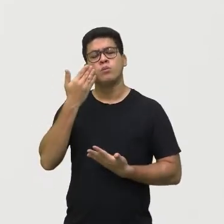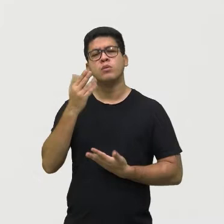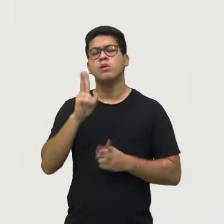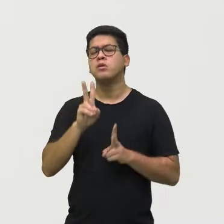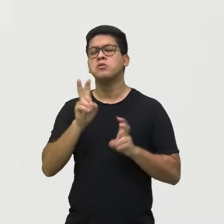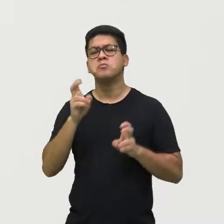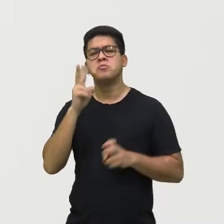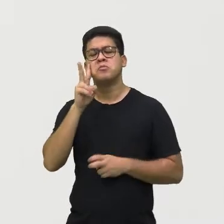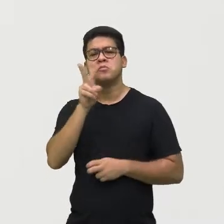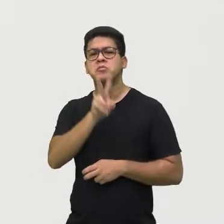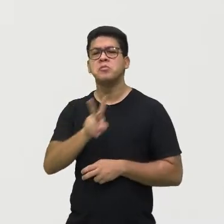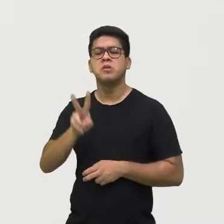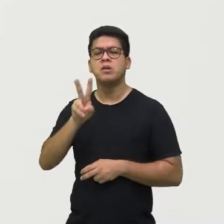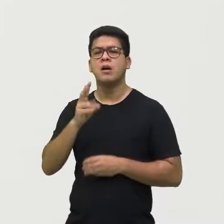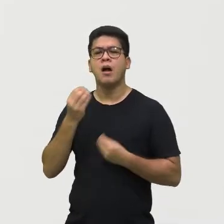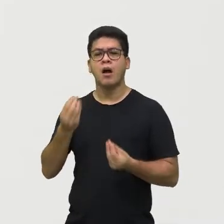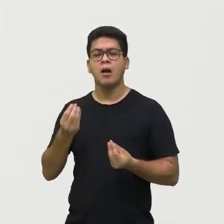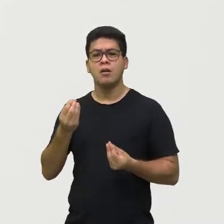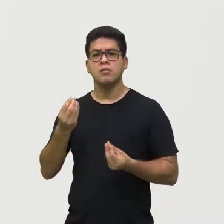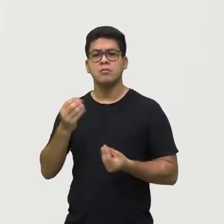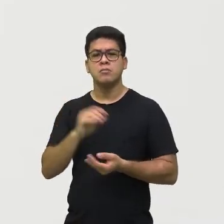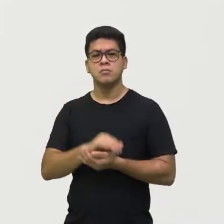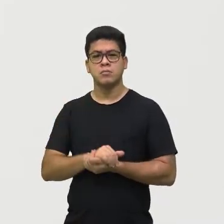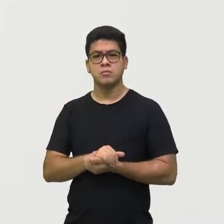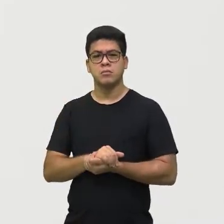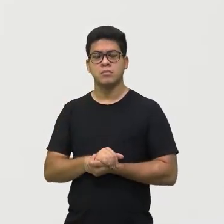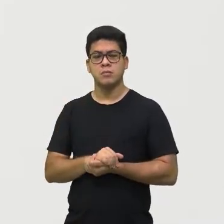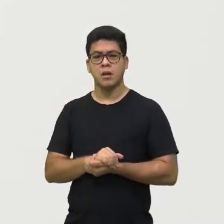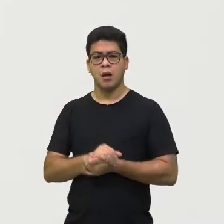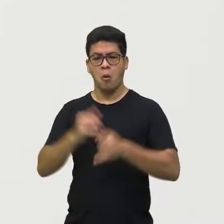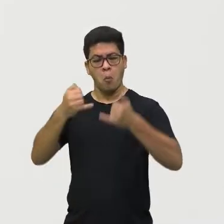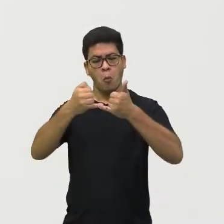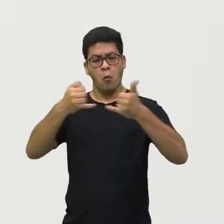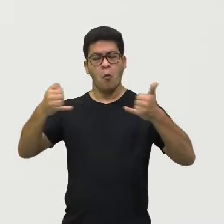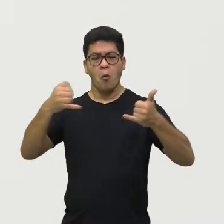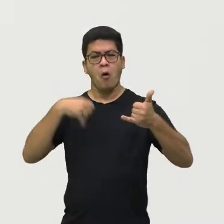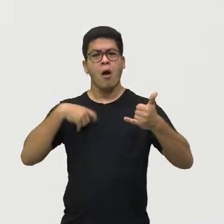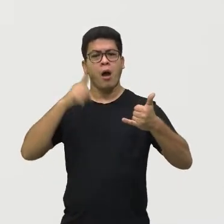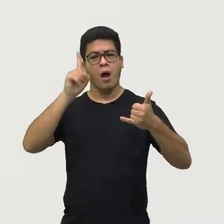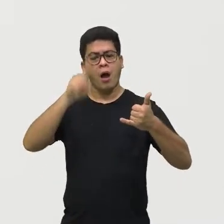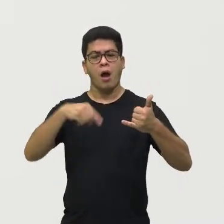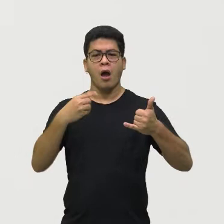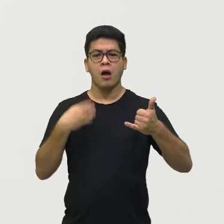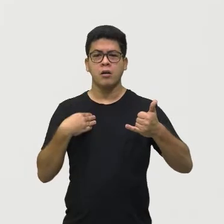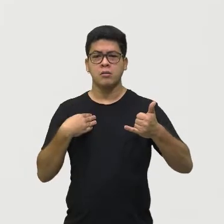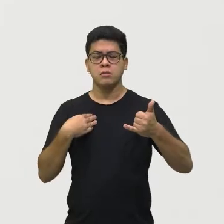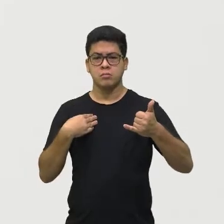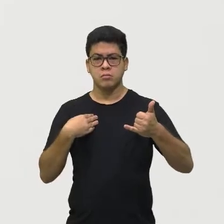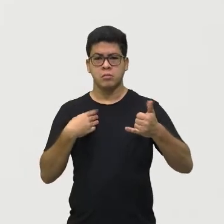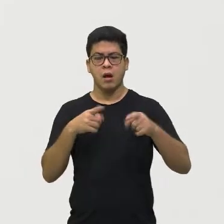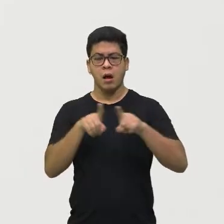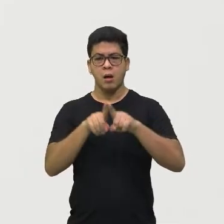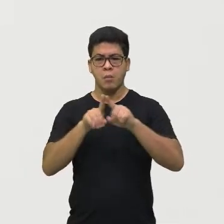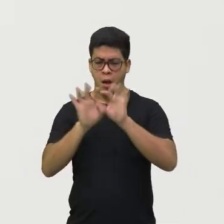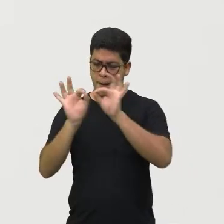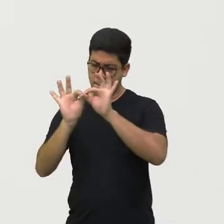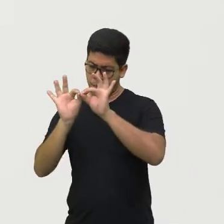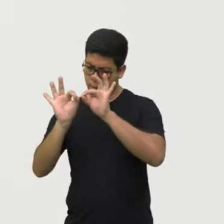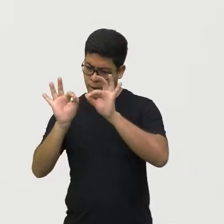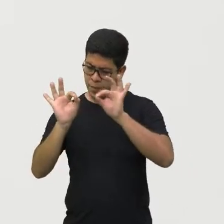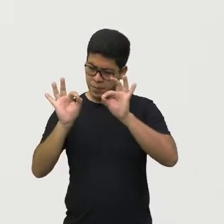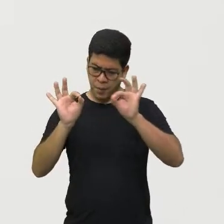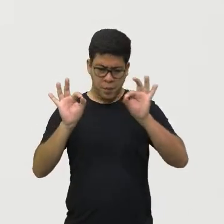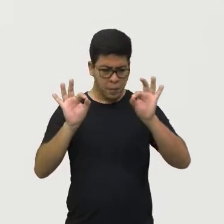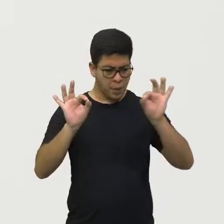que, novamente, veja só, linha de força do campo elétrico aqui, ó, perpendicular a essa linha pontilhada aqui, que